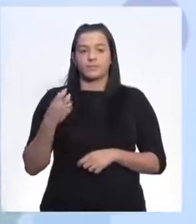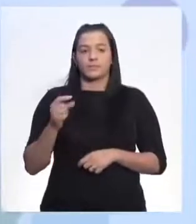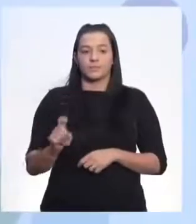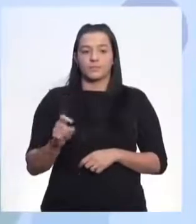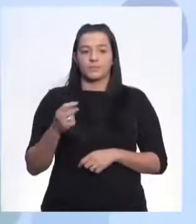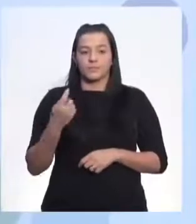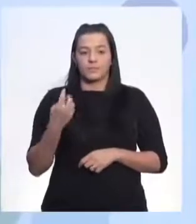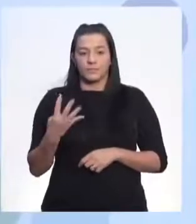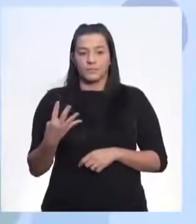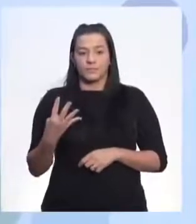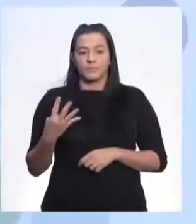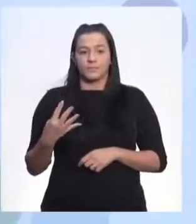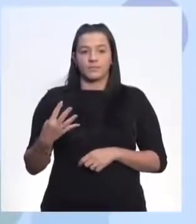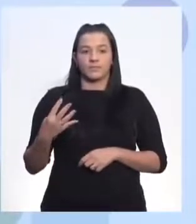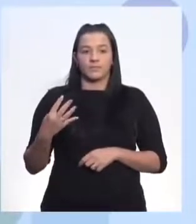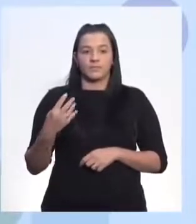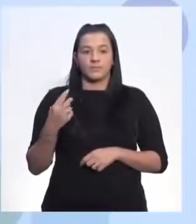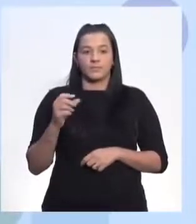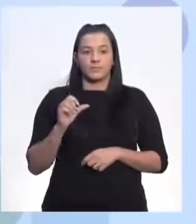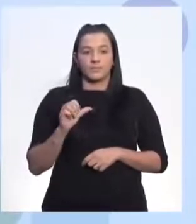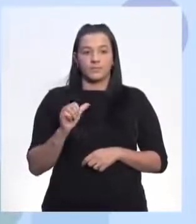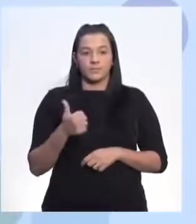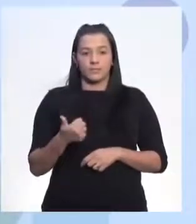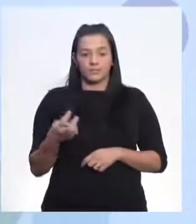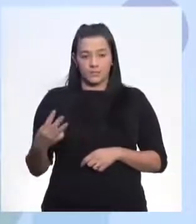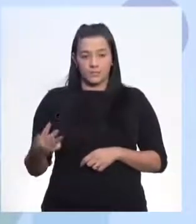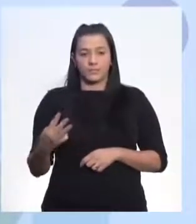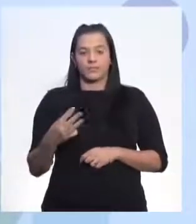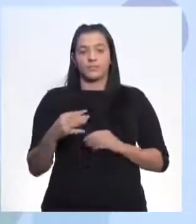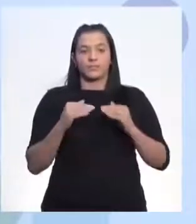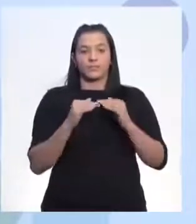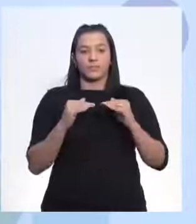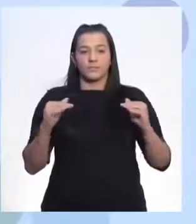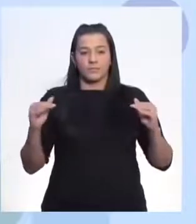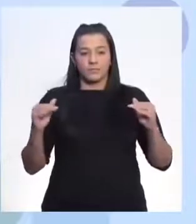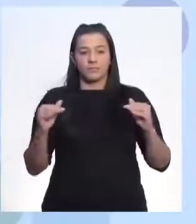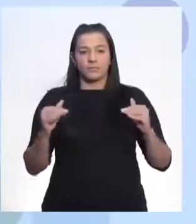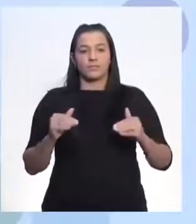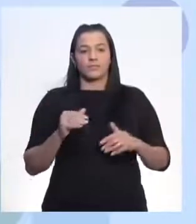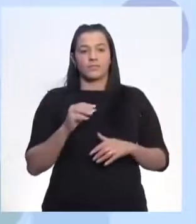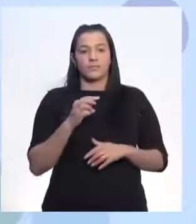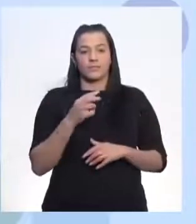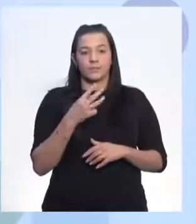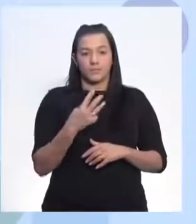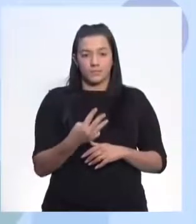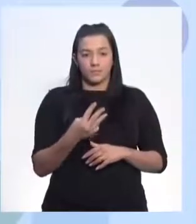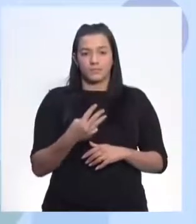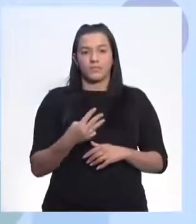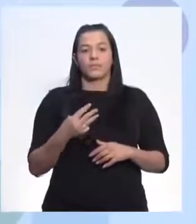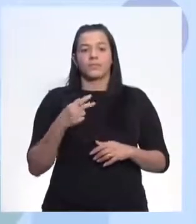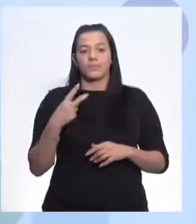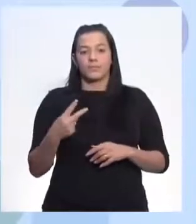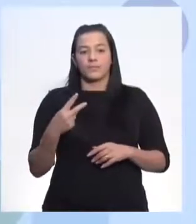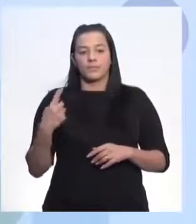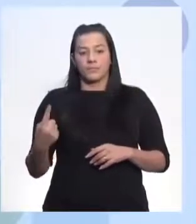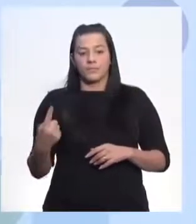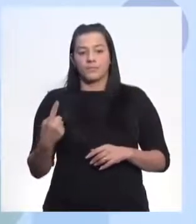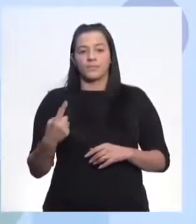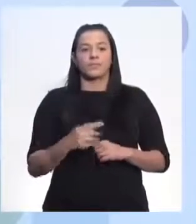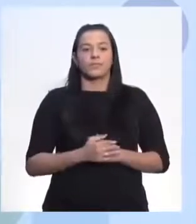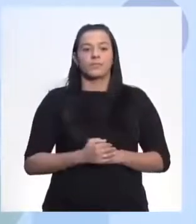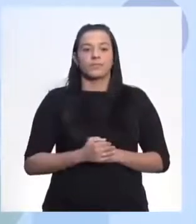5 vezes 4 até o 3 fatorial. Desenvolvo o 3 até o